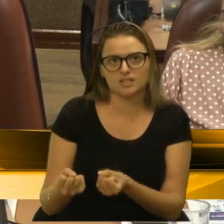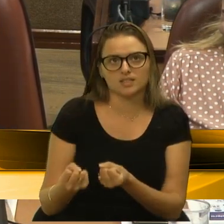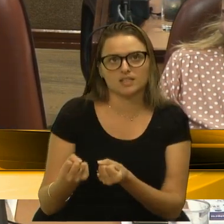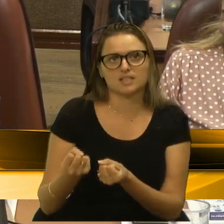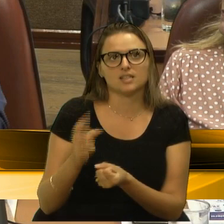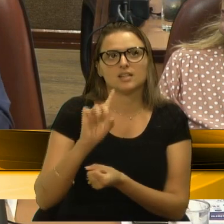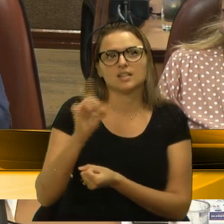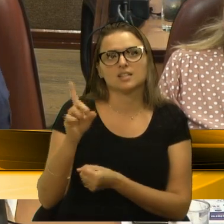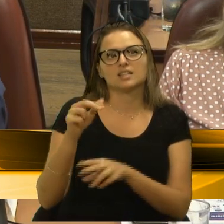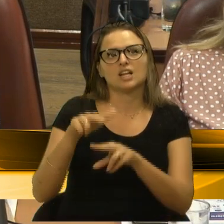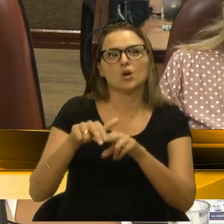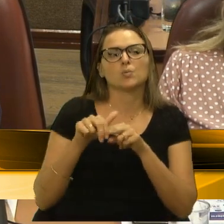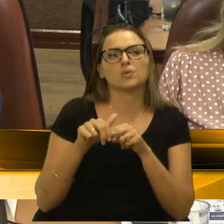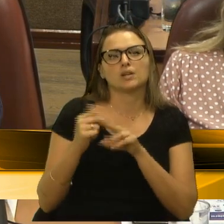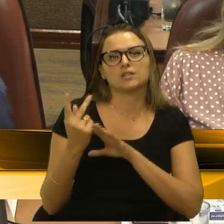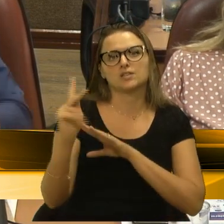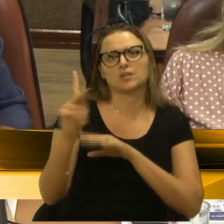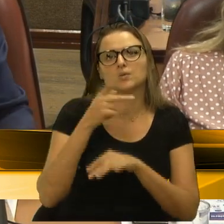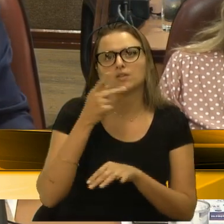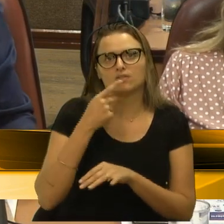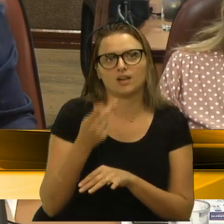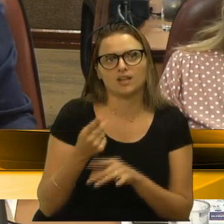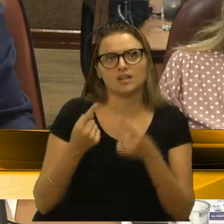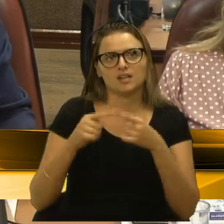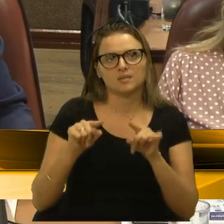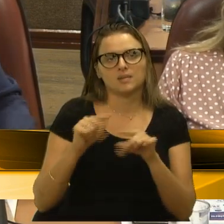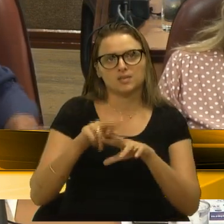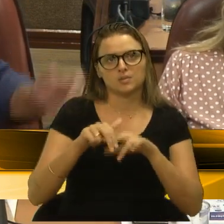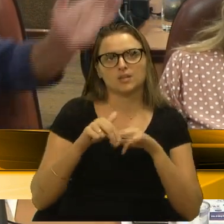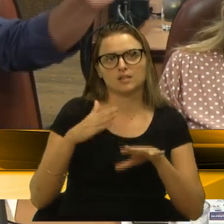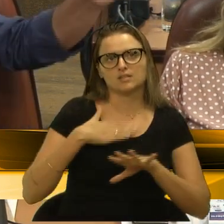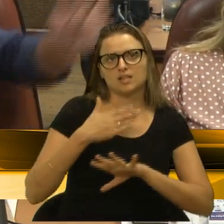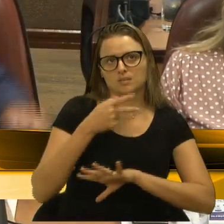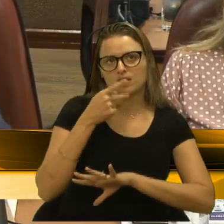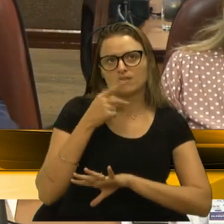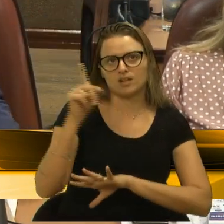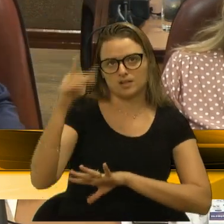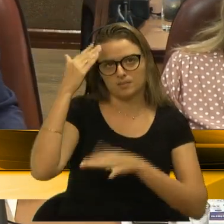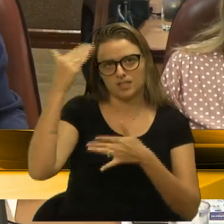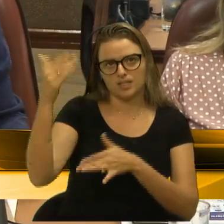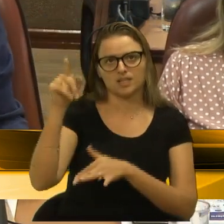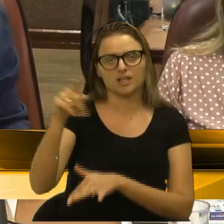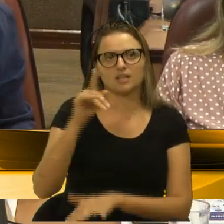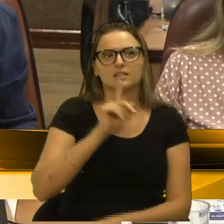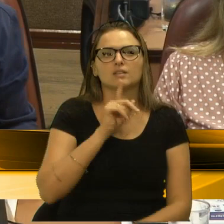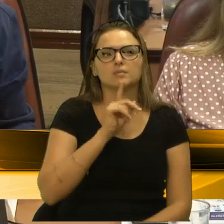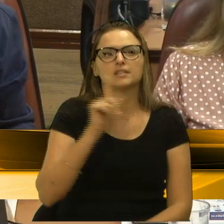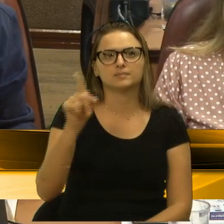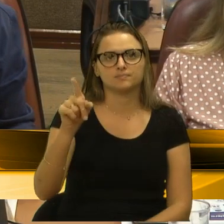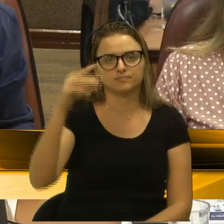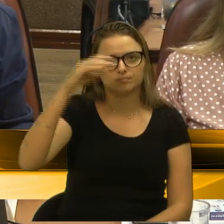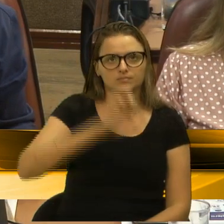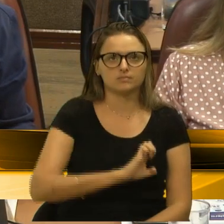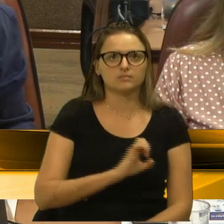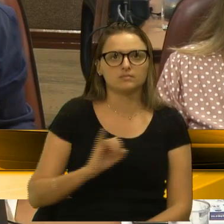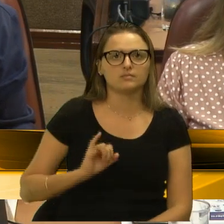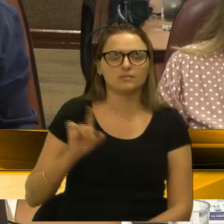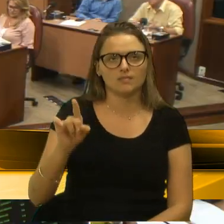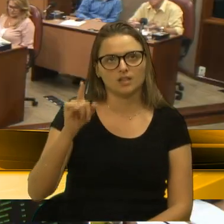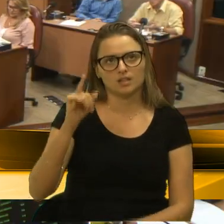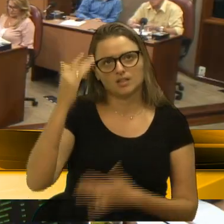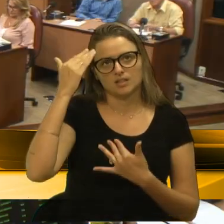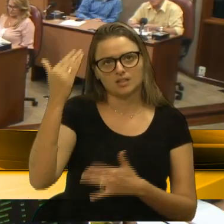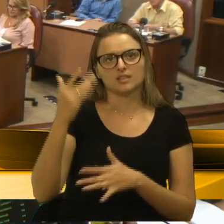sua intimidação, por uma coerência que tenho agido aqui nesse parlamento. Obrigado, vereador Alberto. Seu a parte, vereador Edir. Obrigado, vereador Alberto.